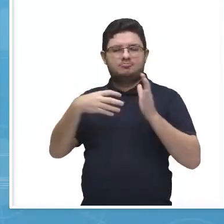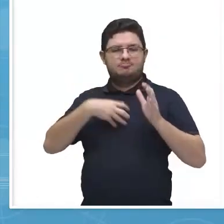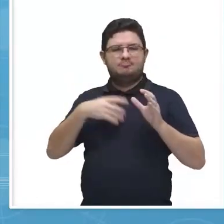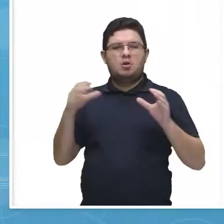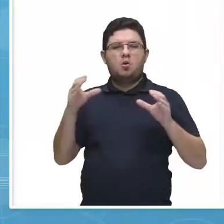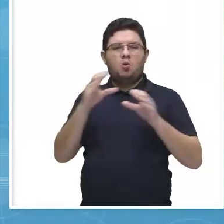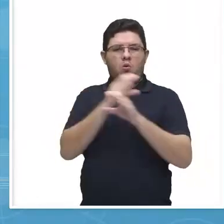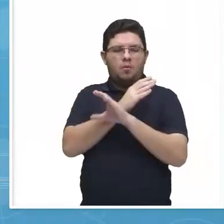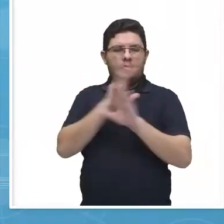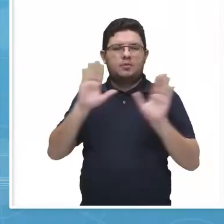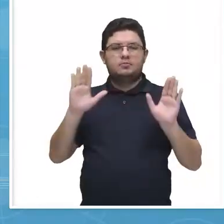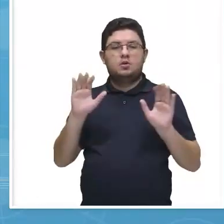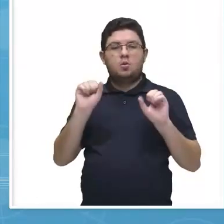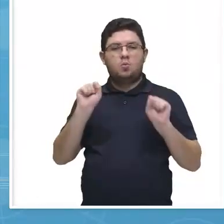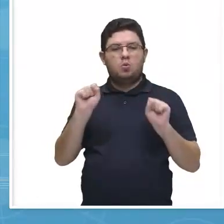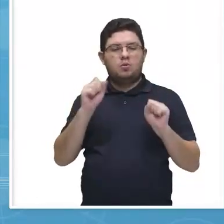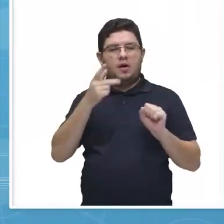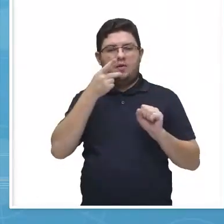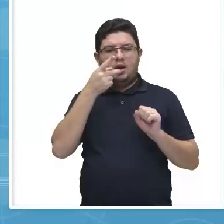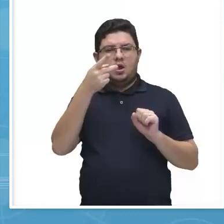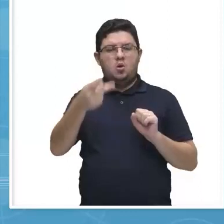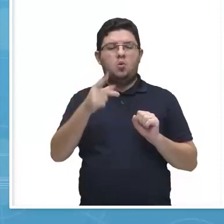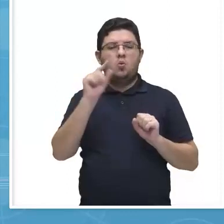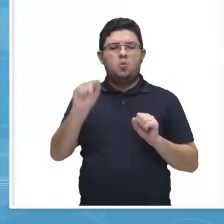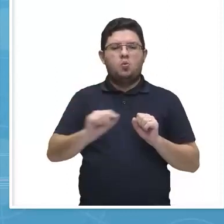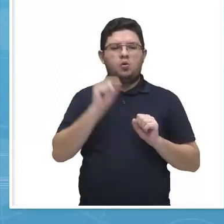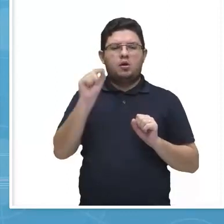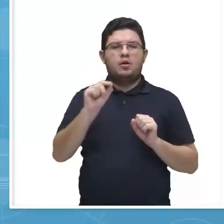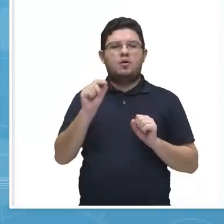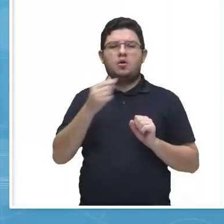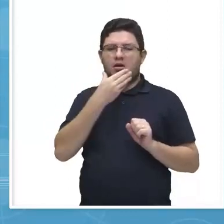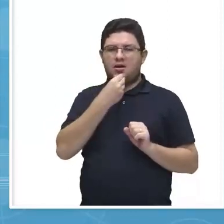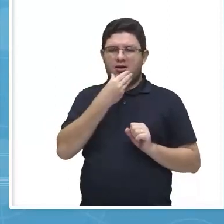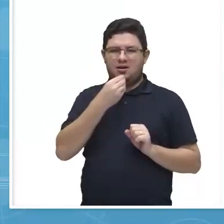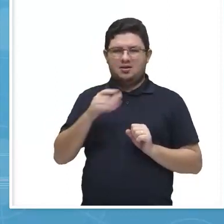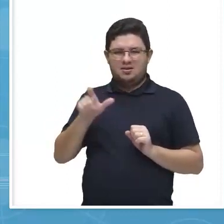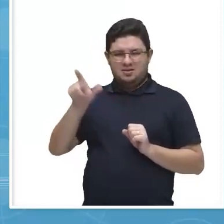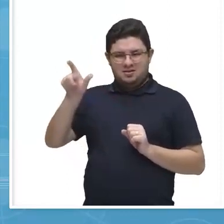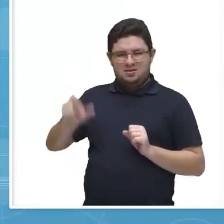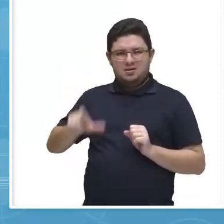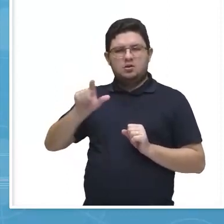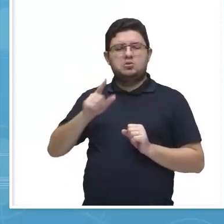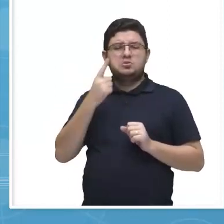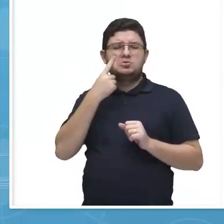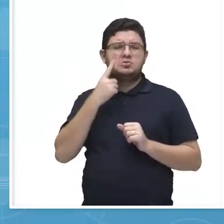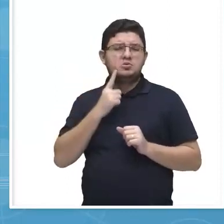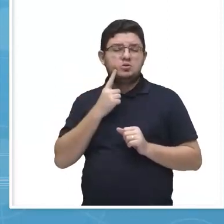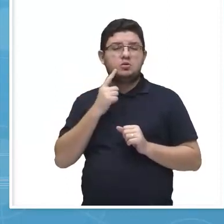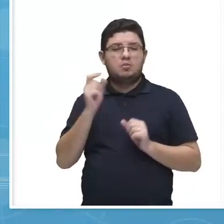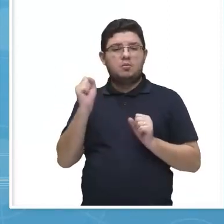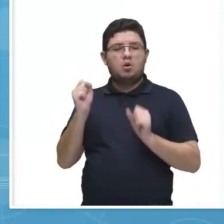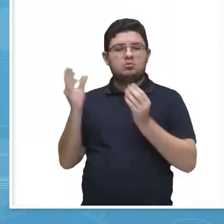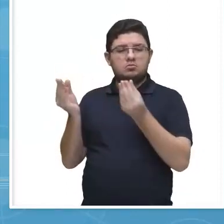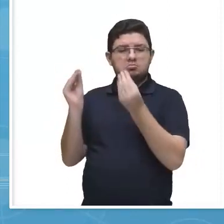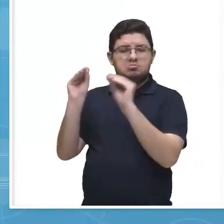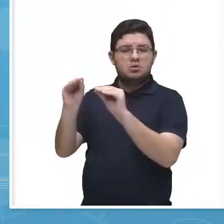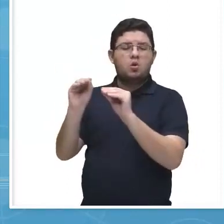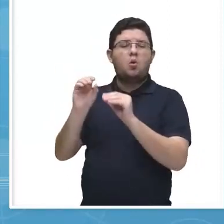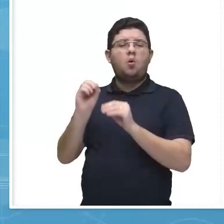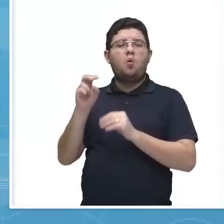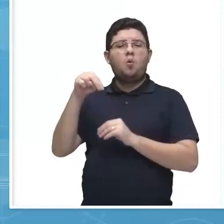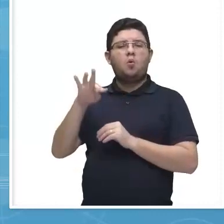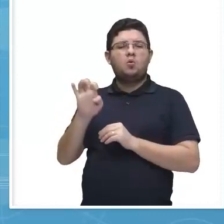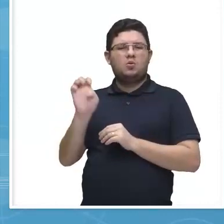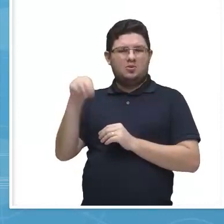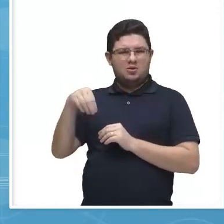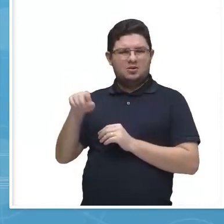o menino chorou, e você entendeu o sentido da oração. Quando foi que ele chorou? Ontem. Ó, adjunto adverbial